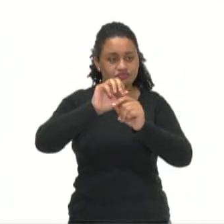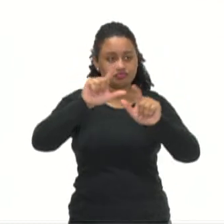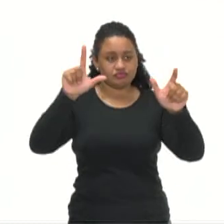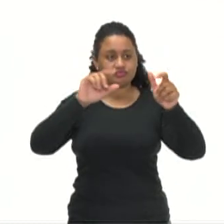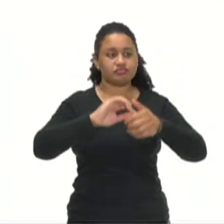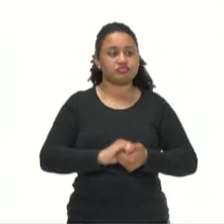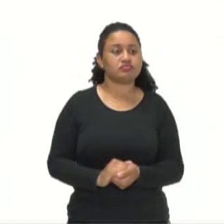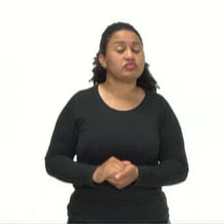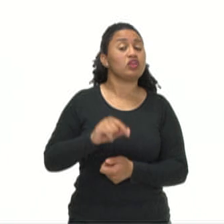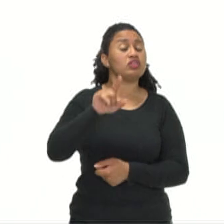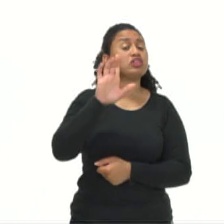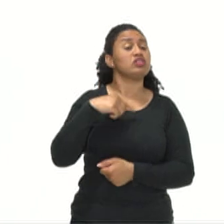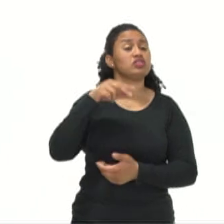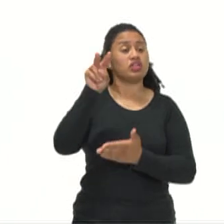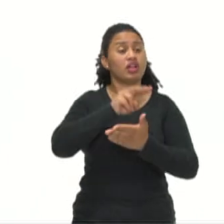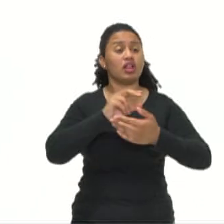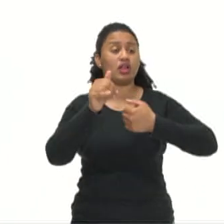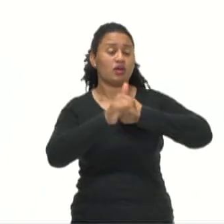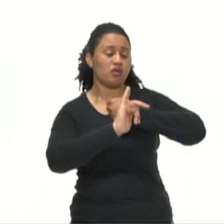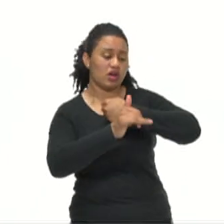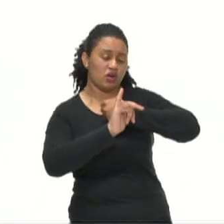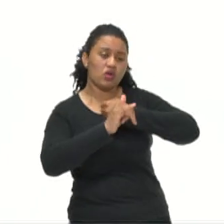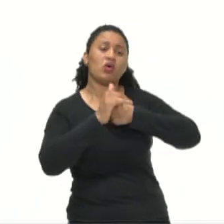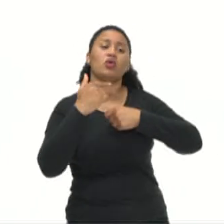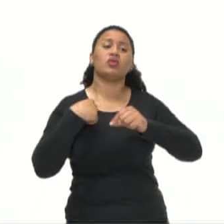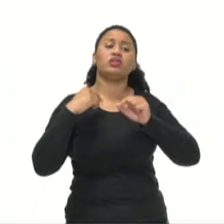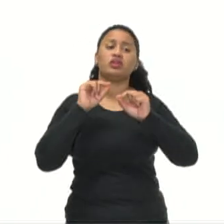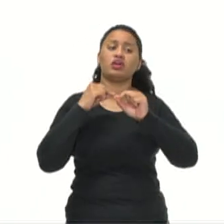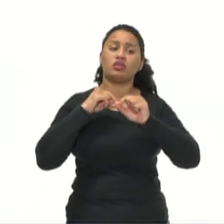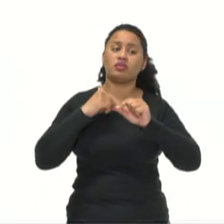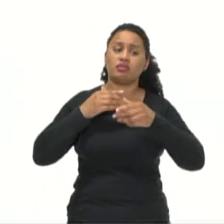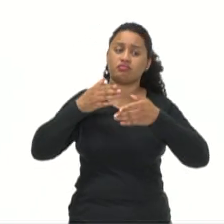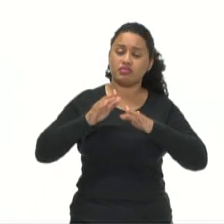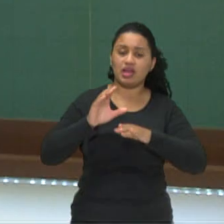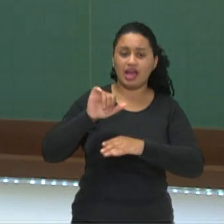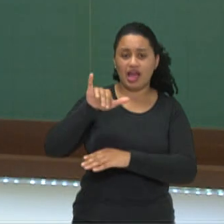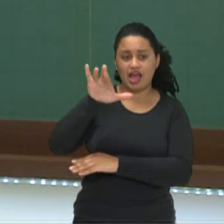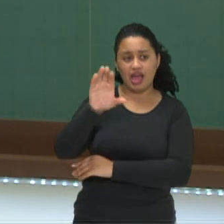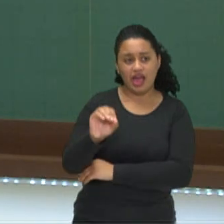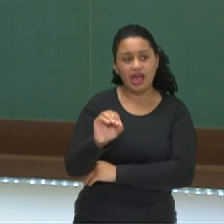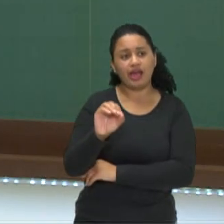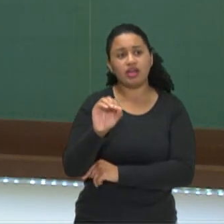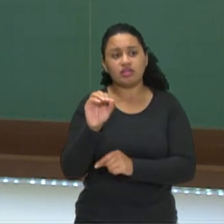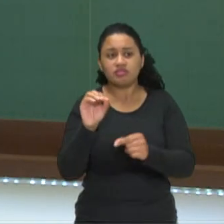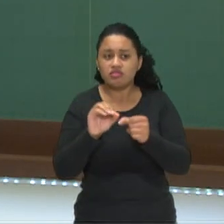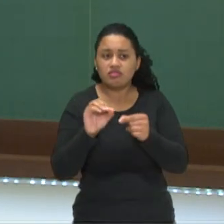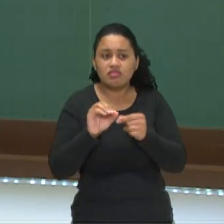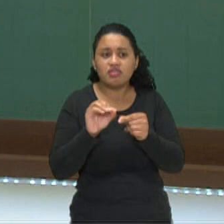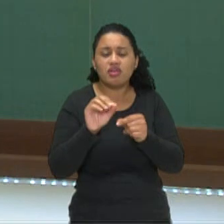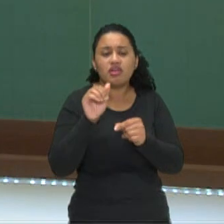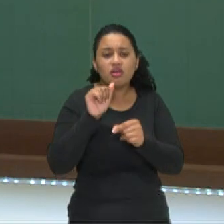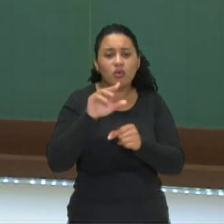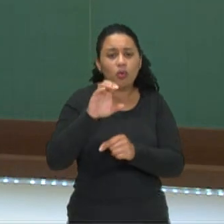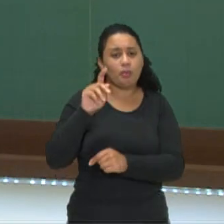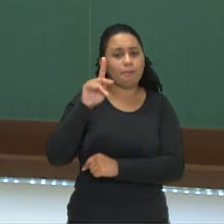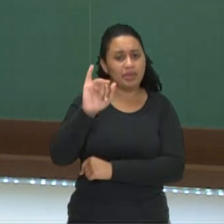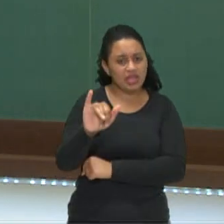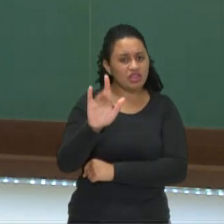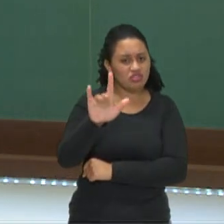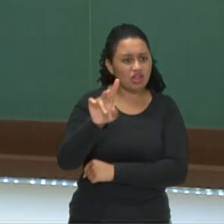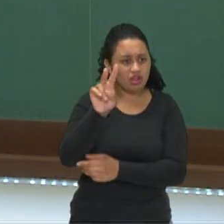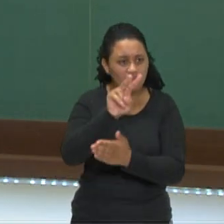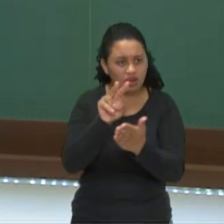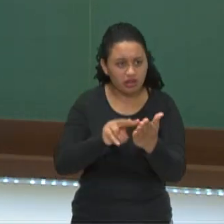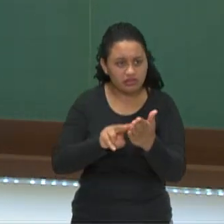Você já leu a crônica Nascer no Cairo, Ser Fêmea de Cupim, de Rubem Braga? Qual será